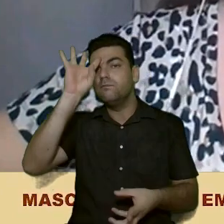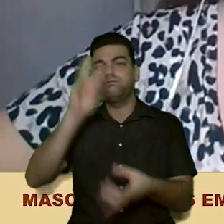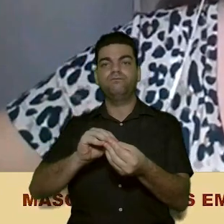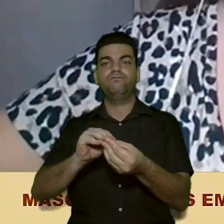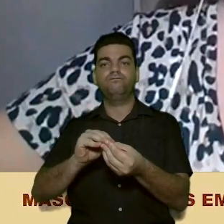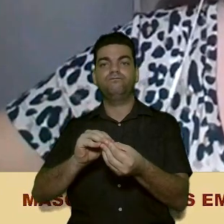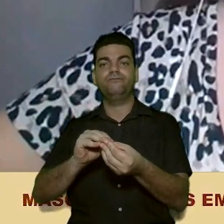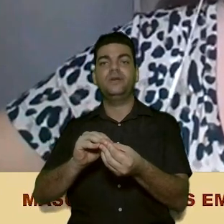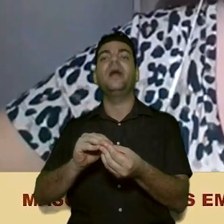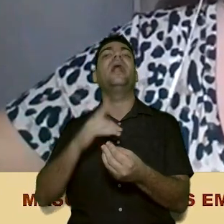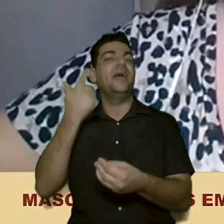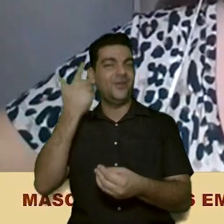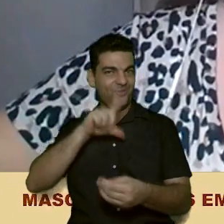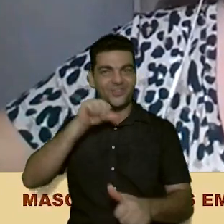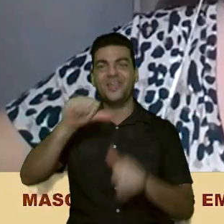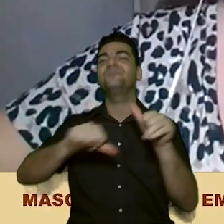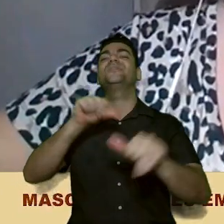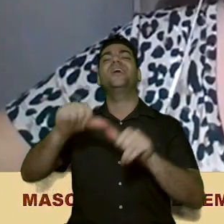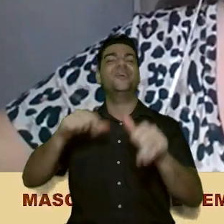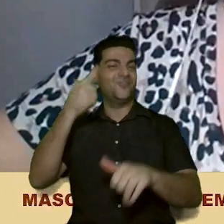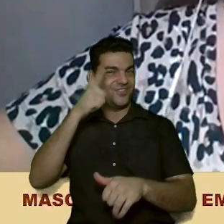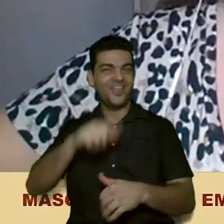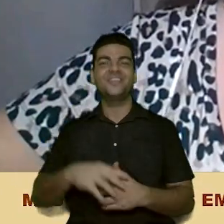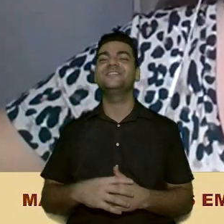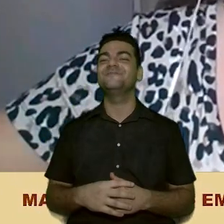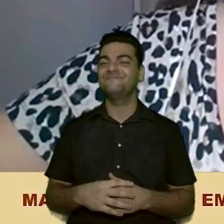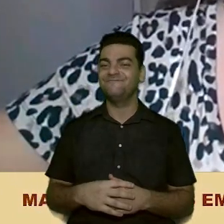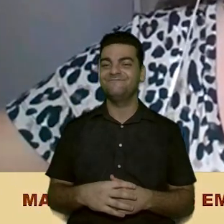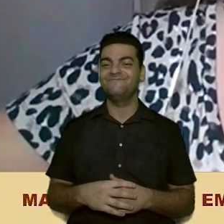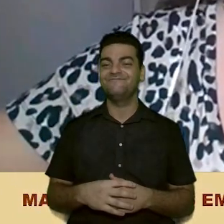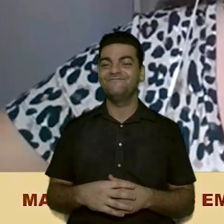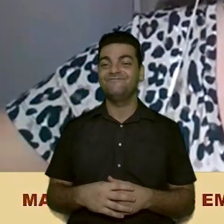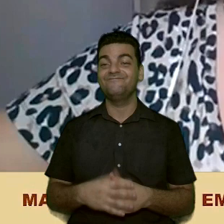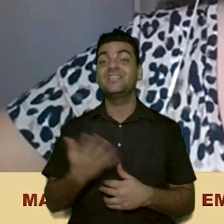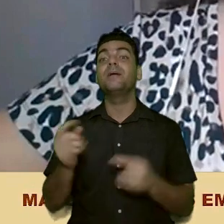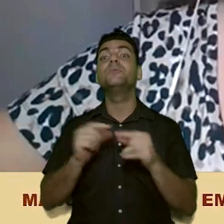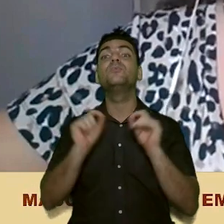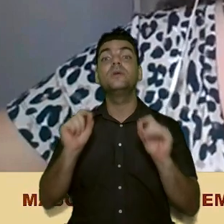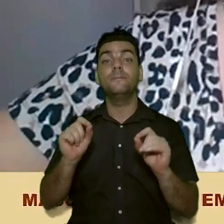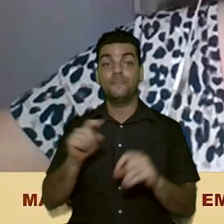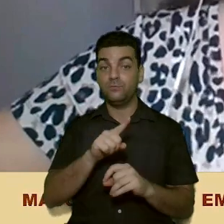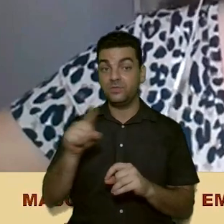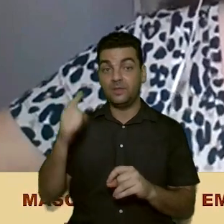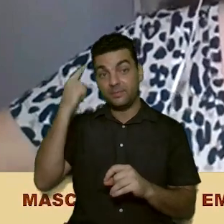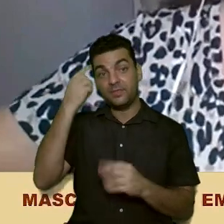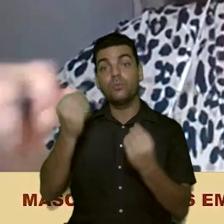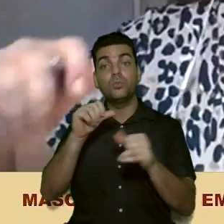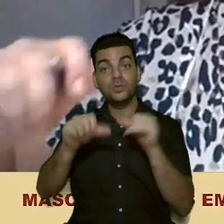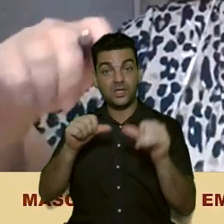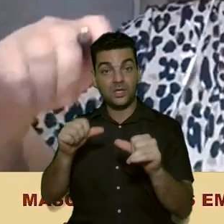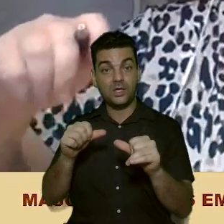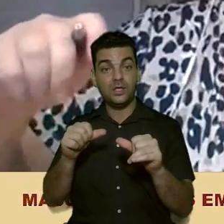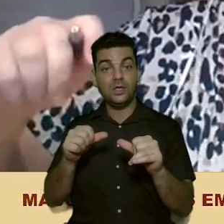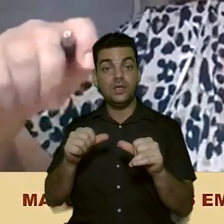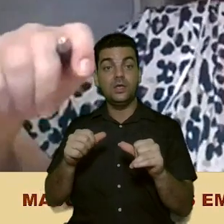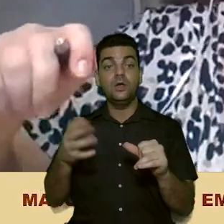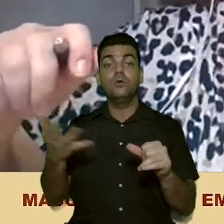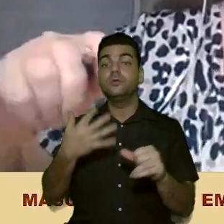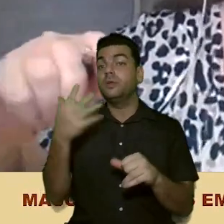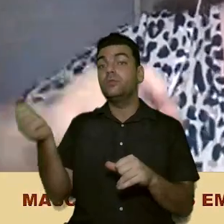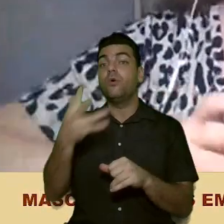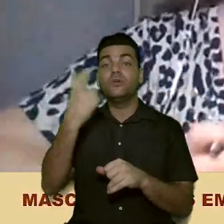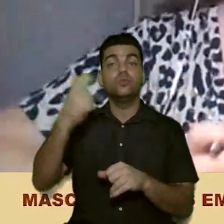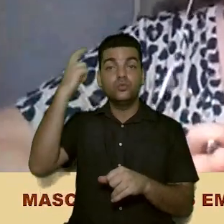uma transformação de comportamento, né? E a gente entende que o quê? Que para a gente ter uma mudança, criar uma nova